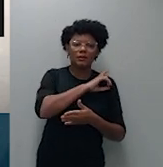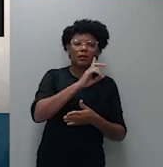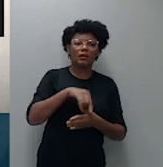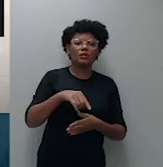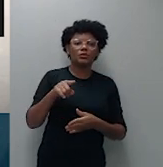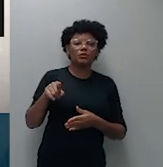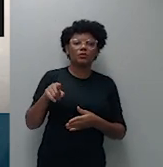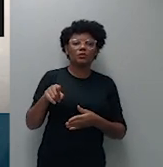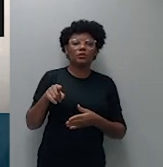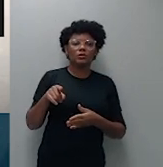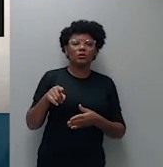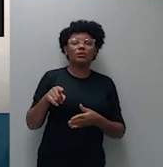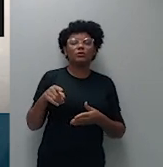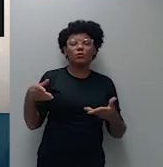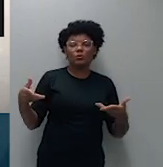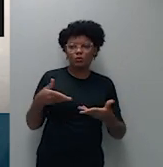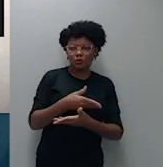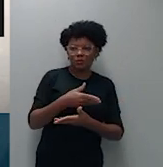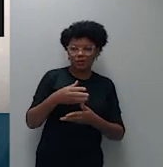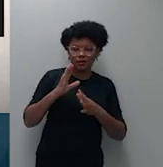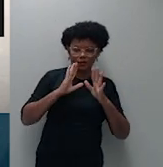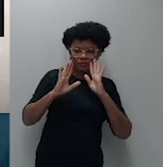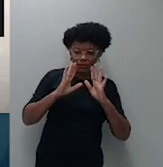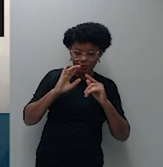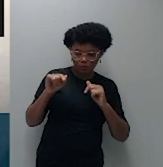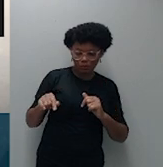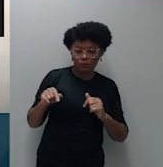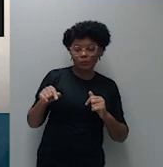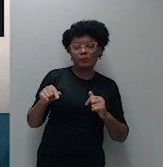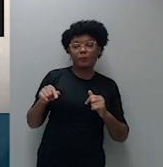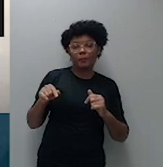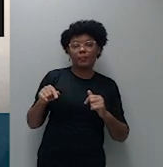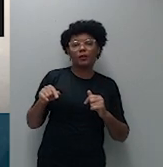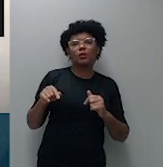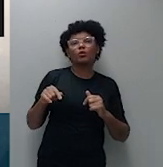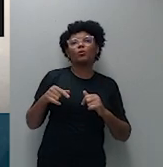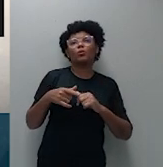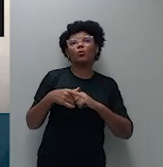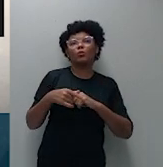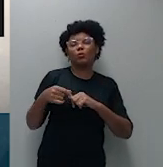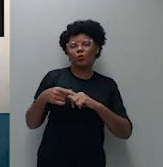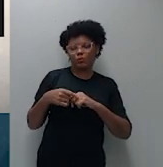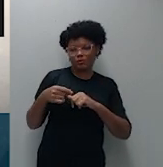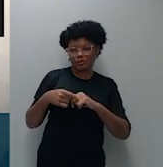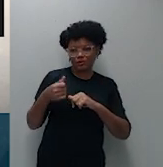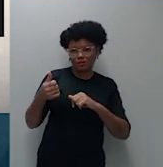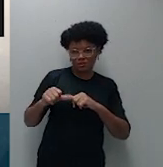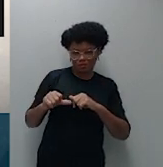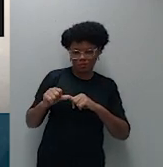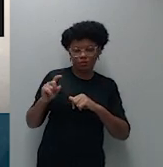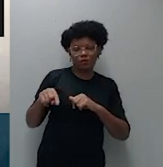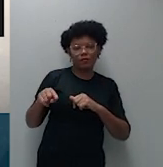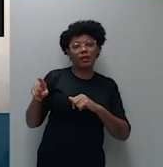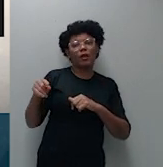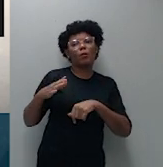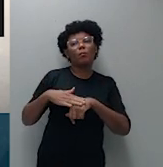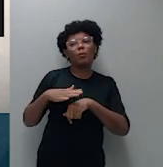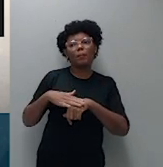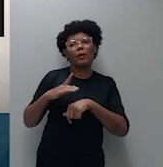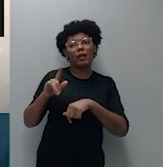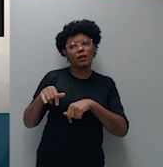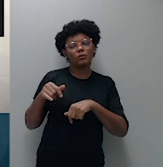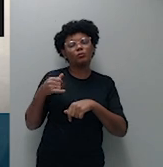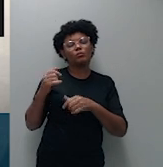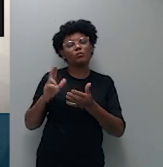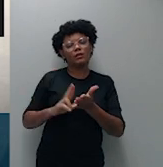solidária do provedor de aplicação por força do 19 do Marco civil da internet é o momento da notificação